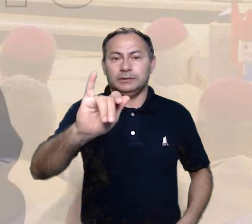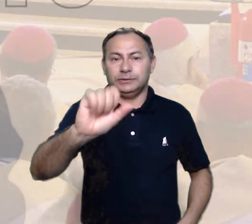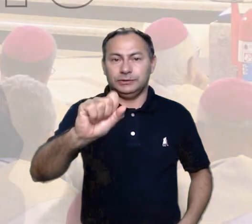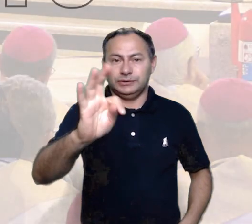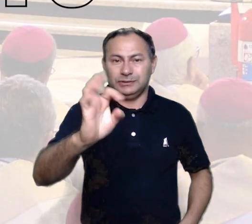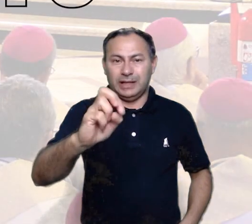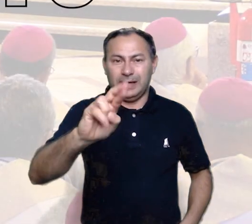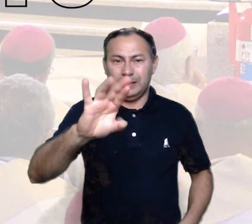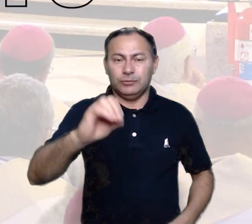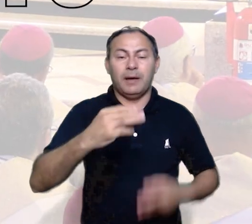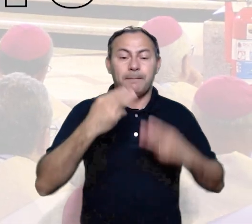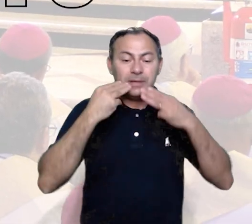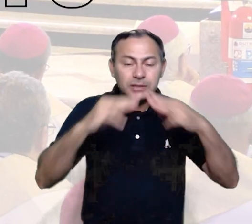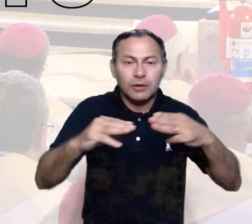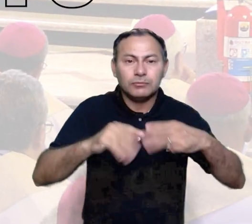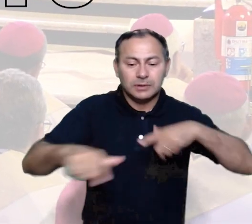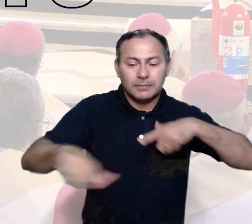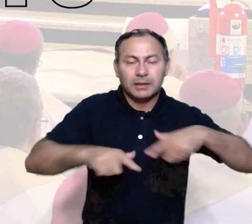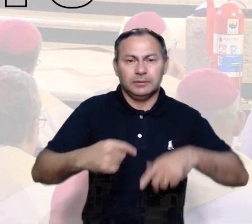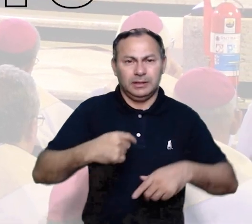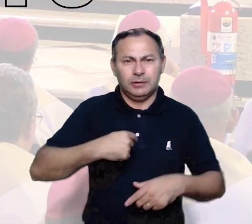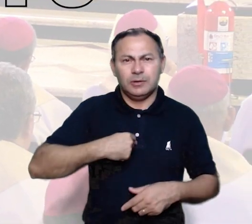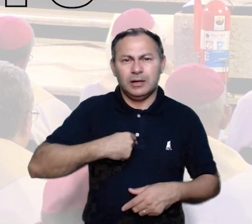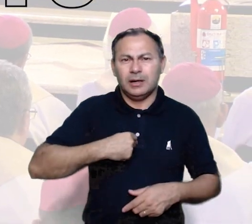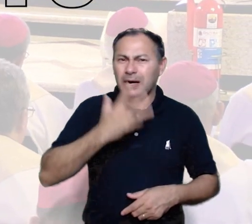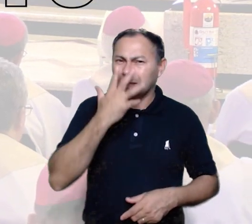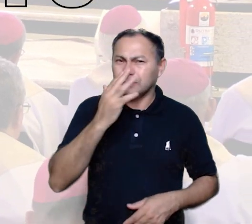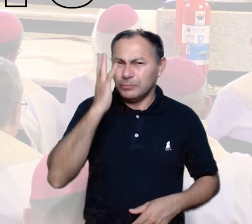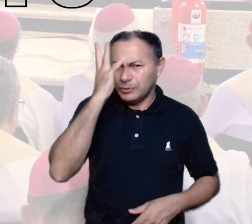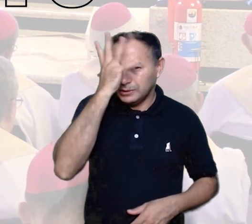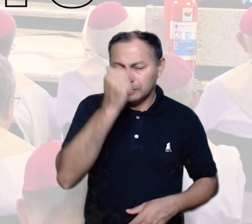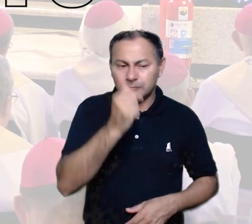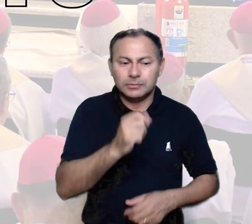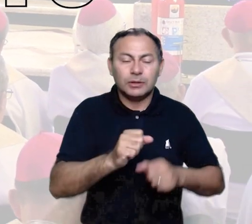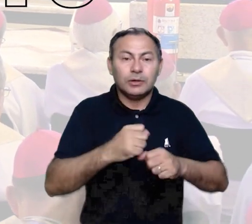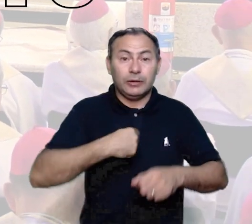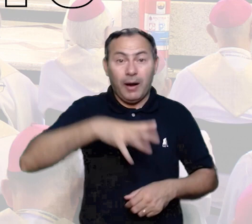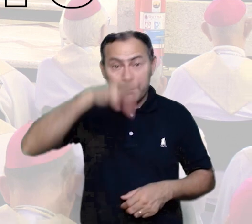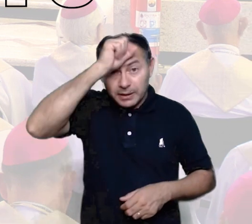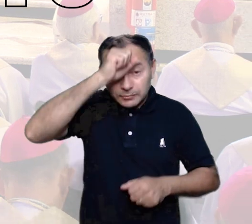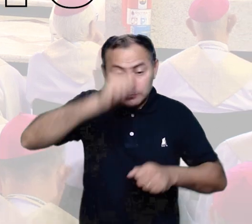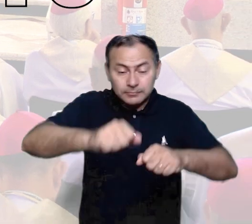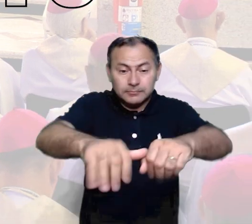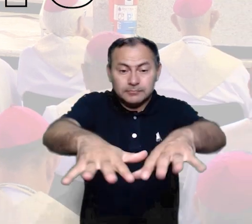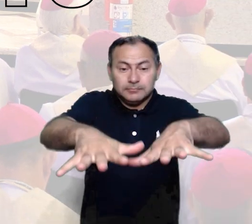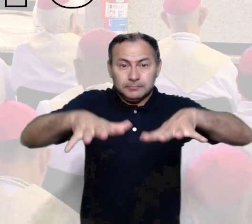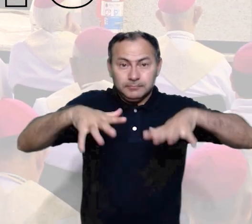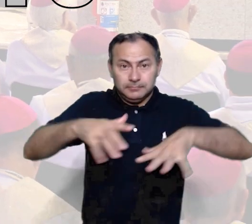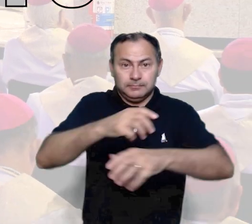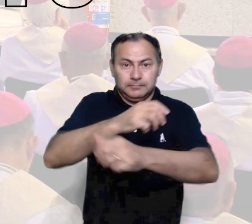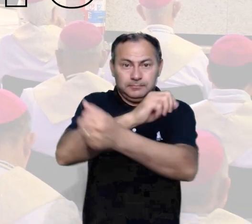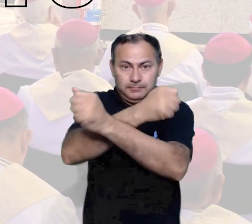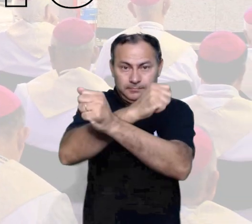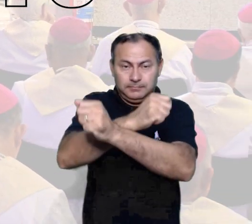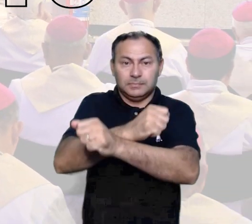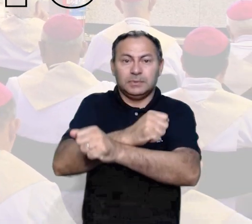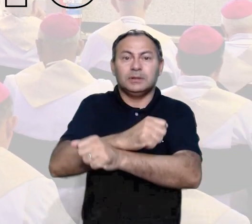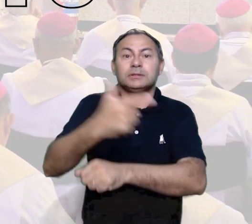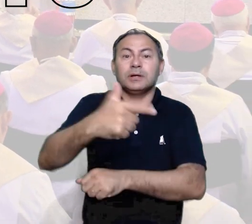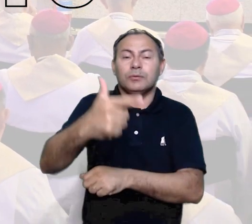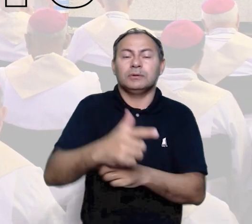magistério eu acho bonito que eu aprendi né do Concílio Vaticano io e de muitos bispos que todo